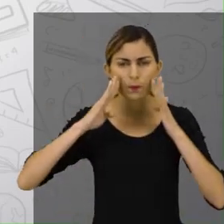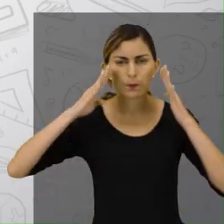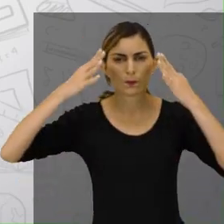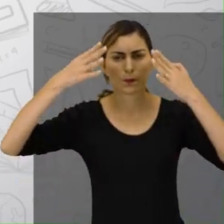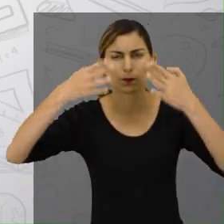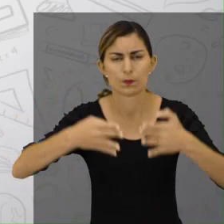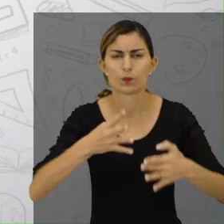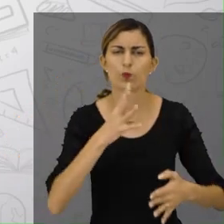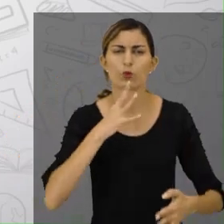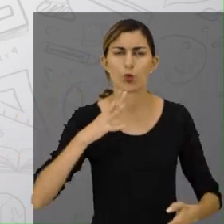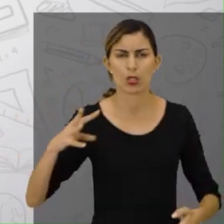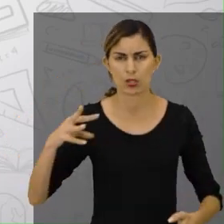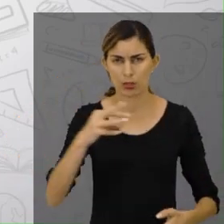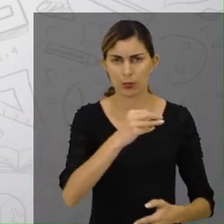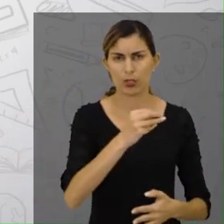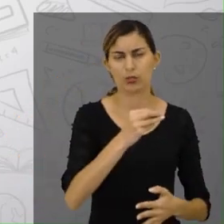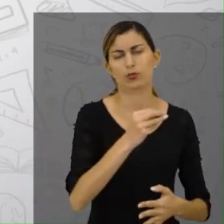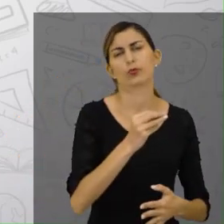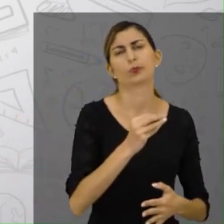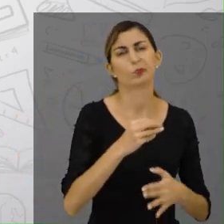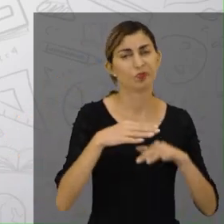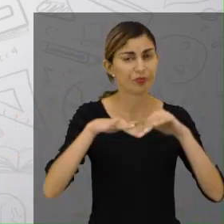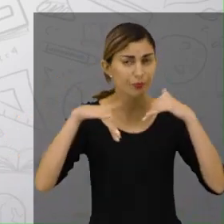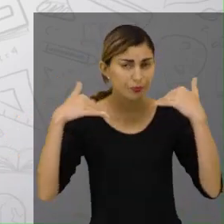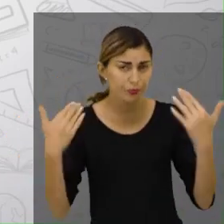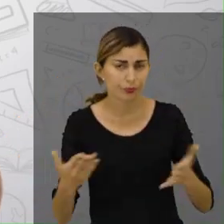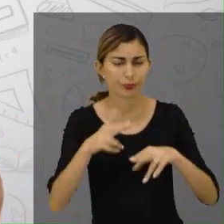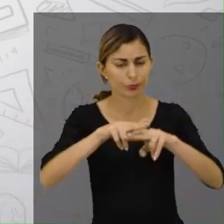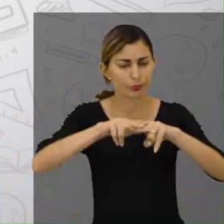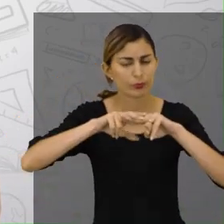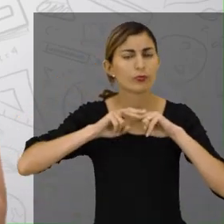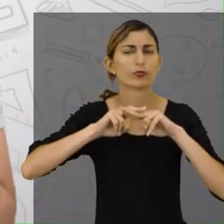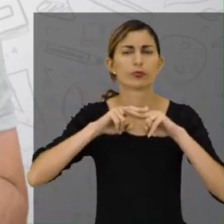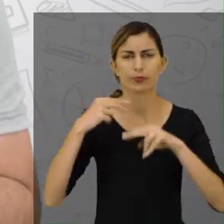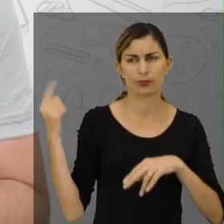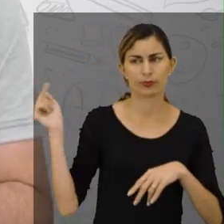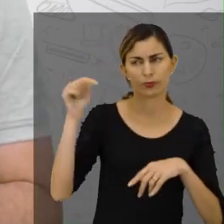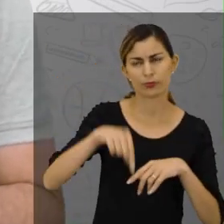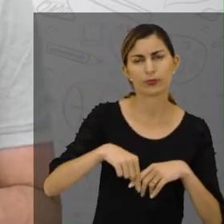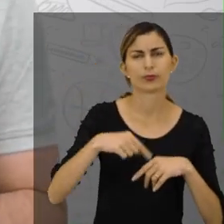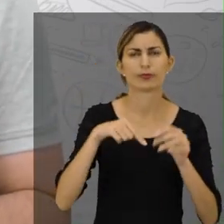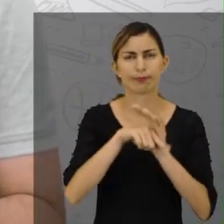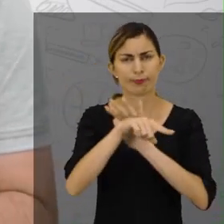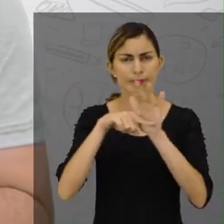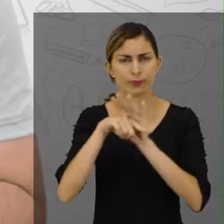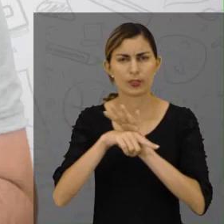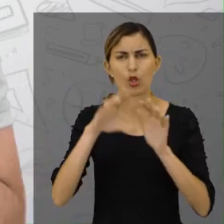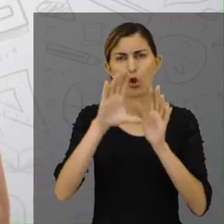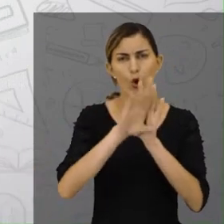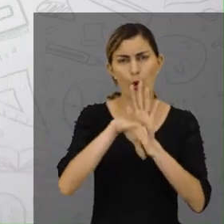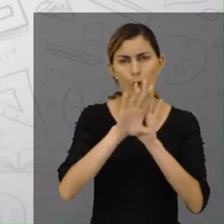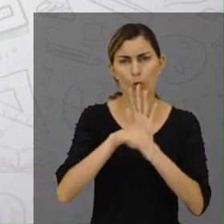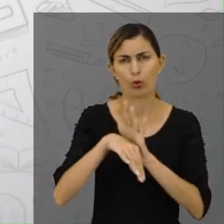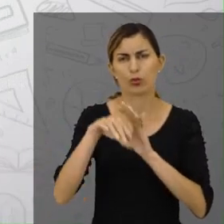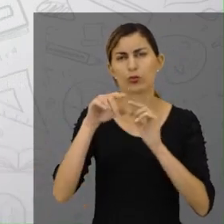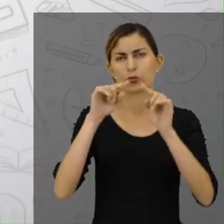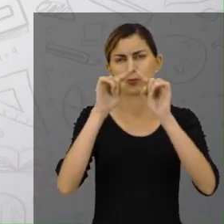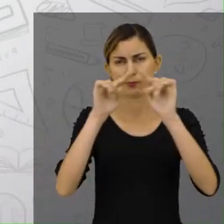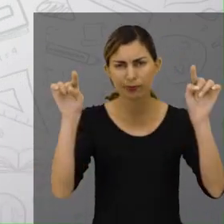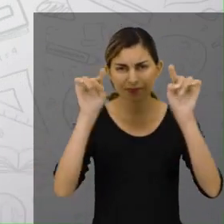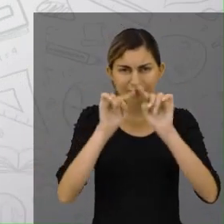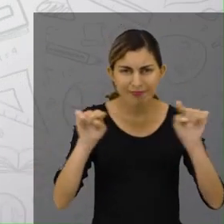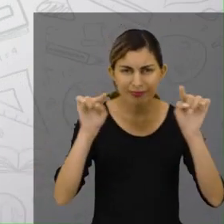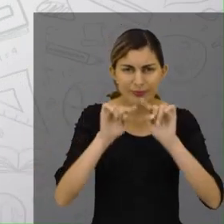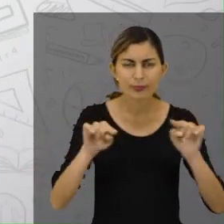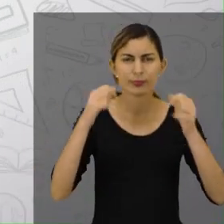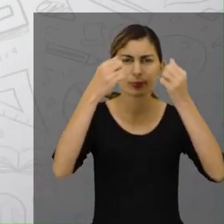fixe conhecimento, né? Então, é por isso que a gente traz a análise do código, linha a